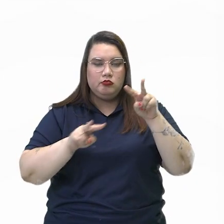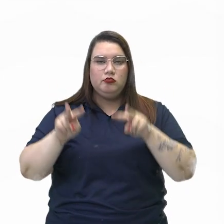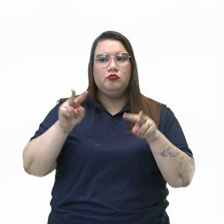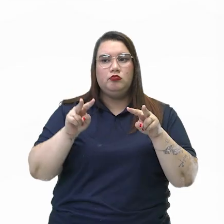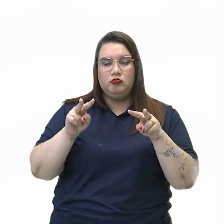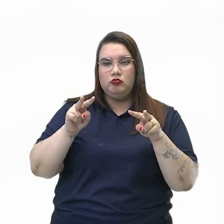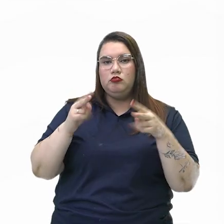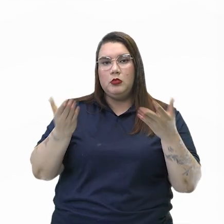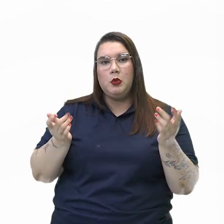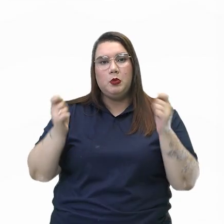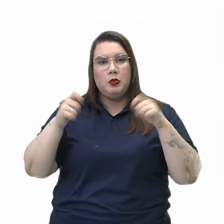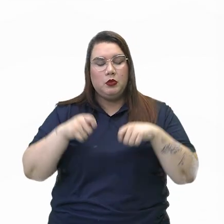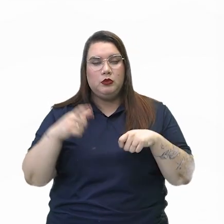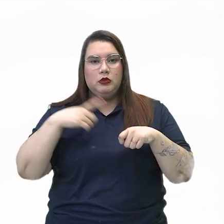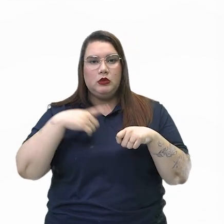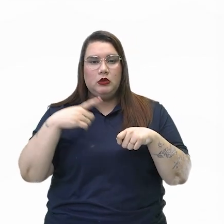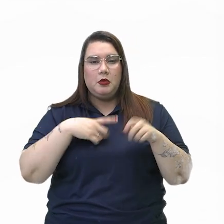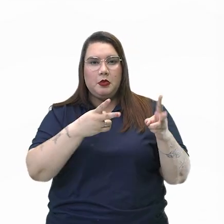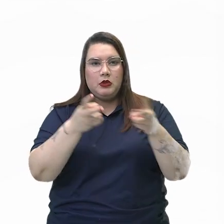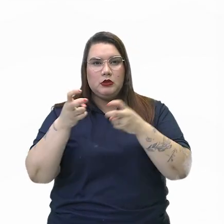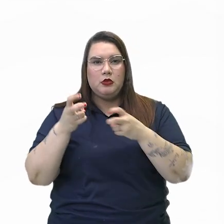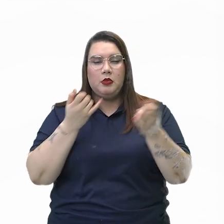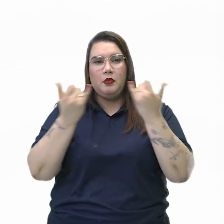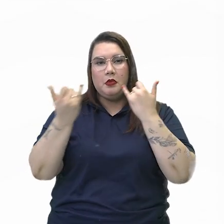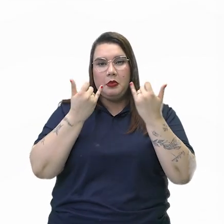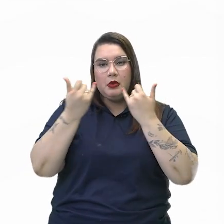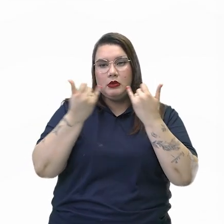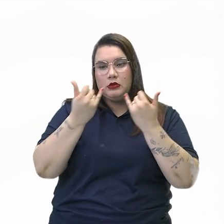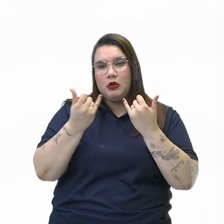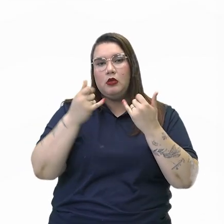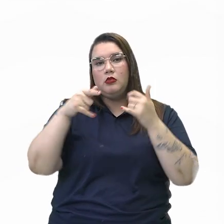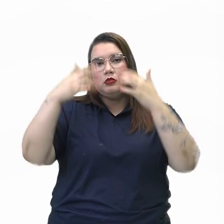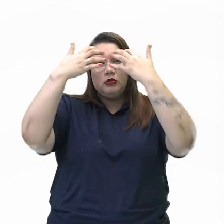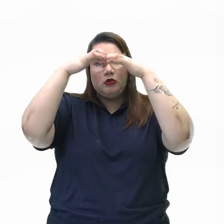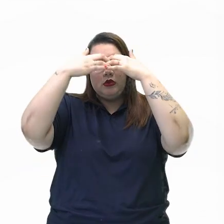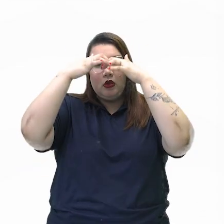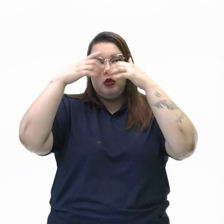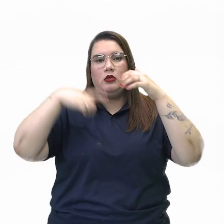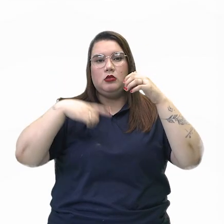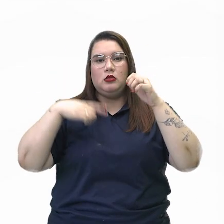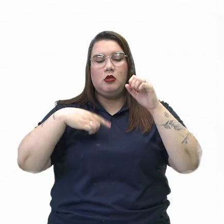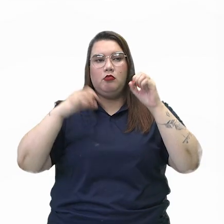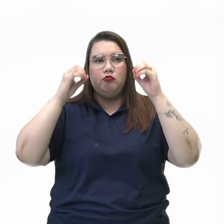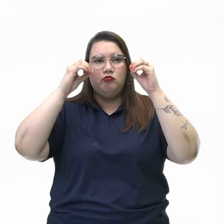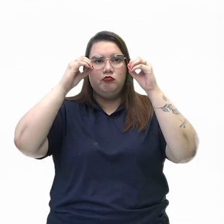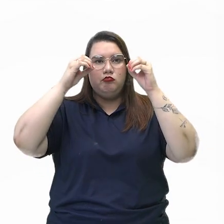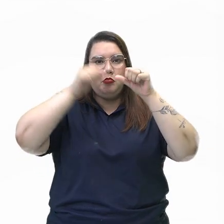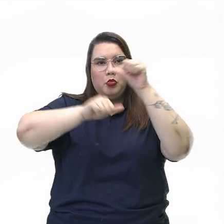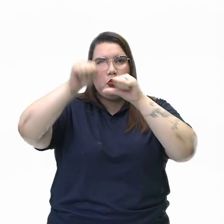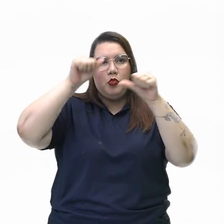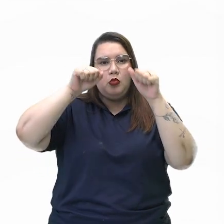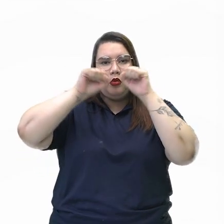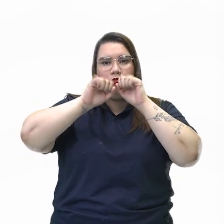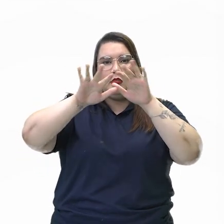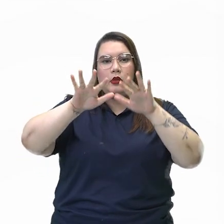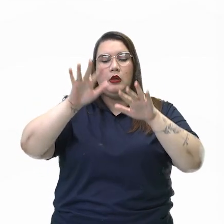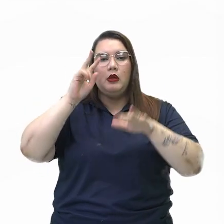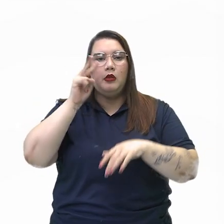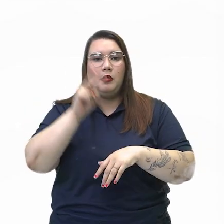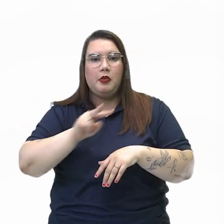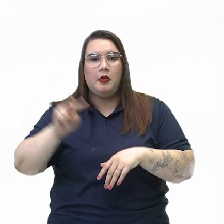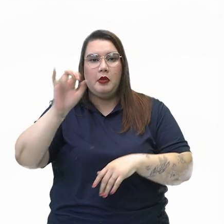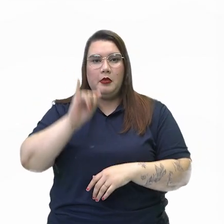os nossos olhos fazem a leitura dessa informação e o cérebro transforma isso em imagem para que a gente possa enxergar os